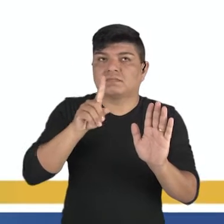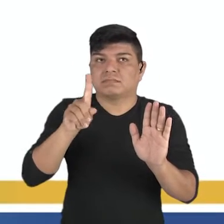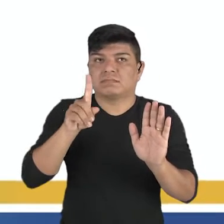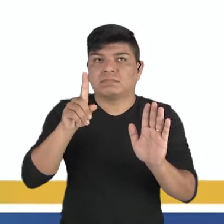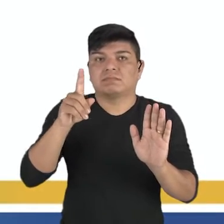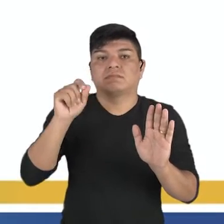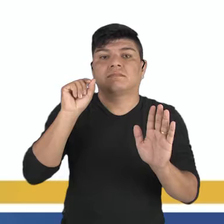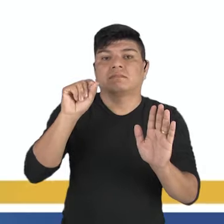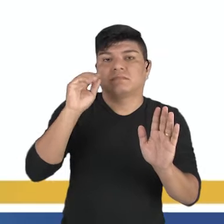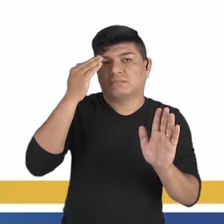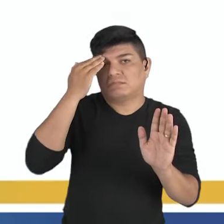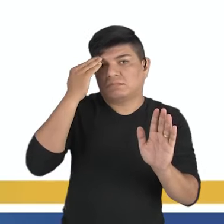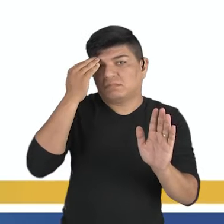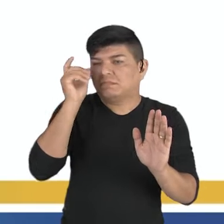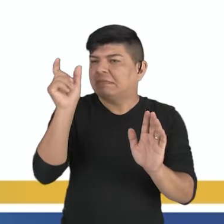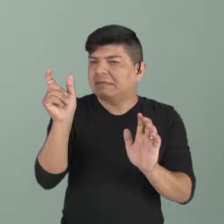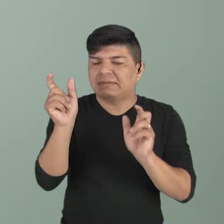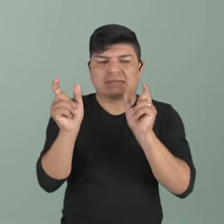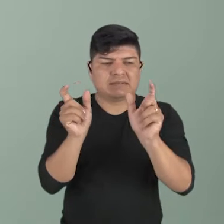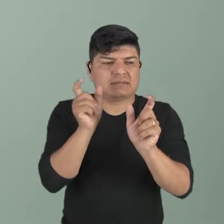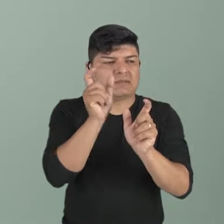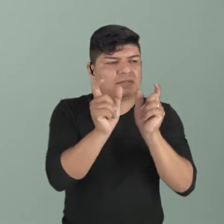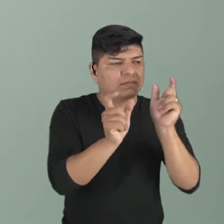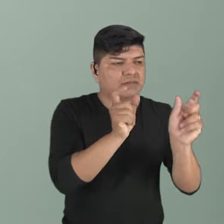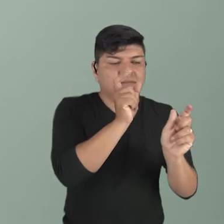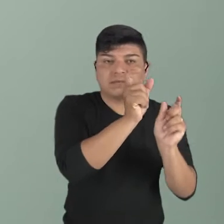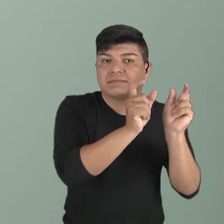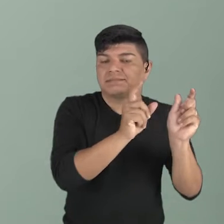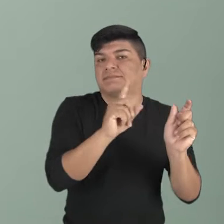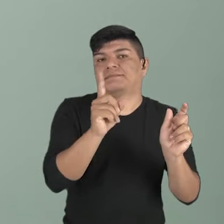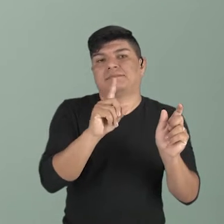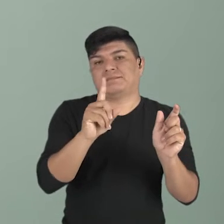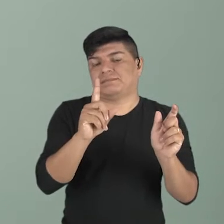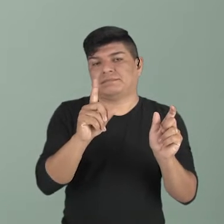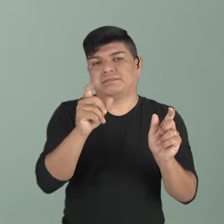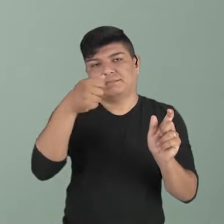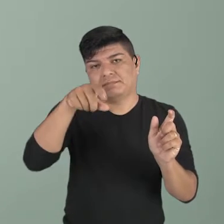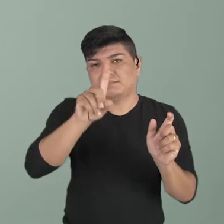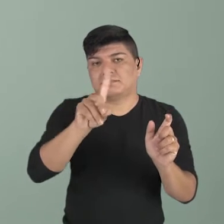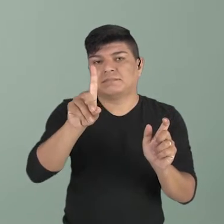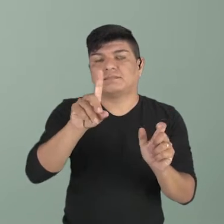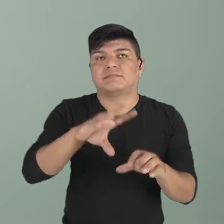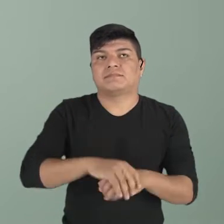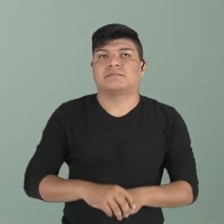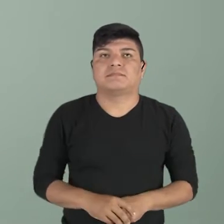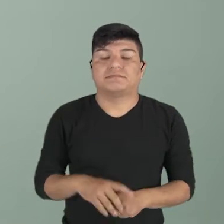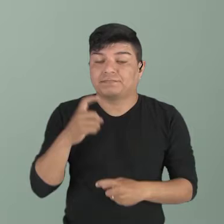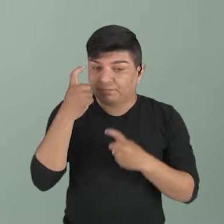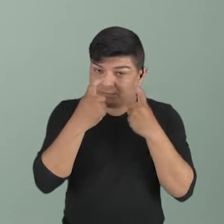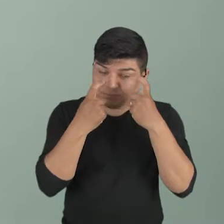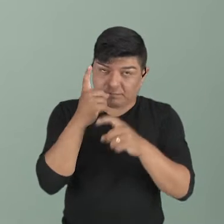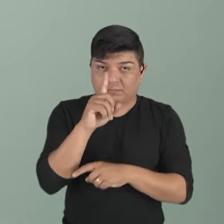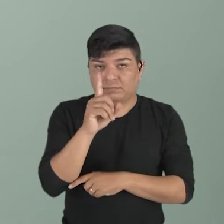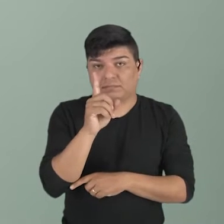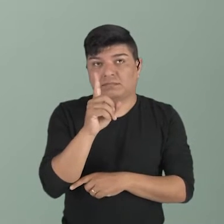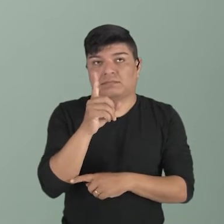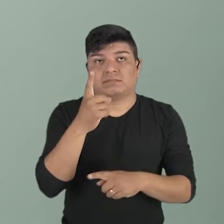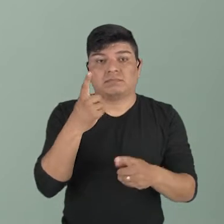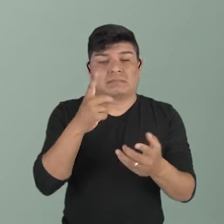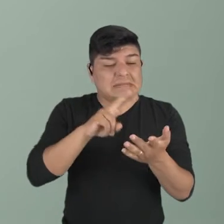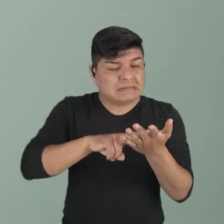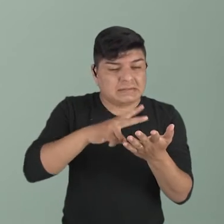necessariamente precisa entender cada palavrinha daquele texto, tá? Não se preocupem, tá,